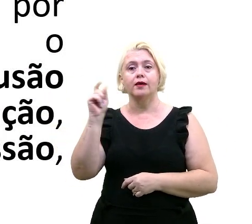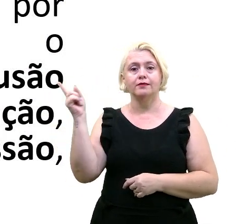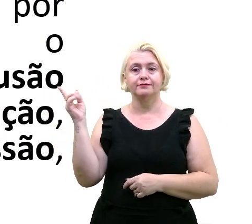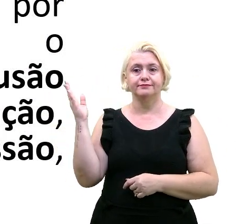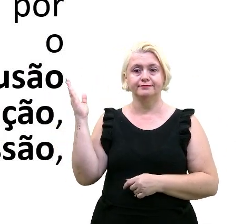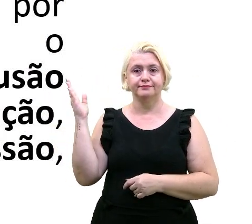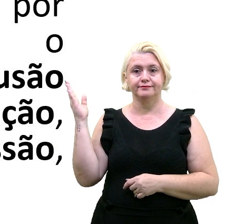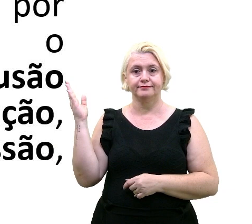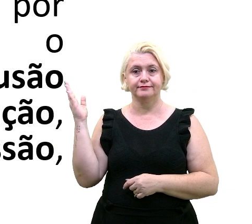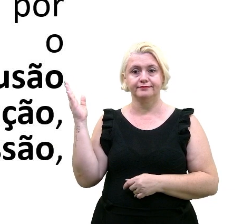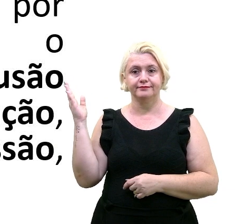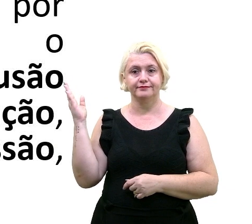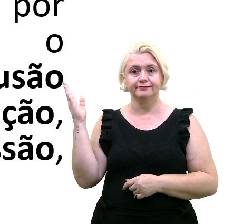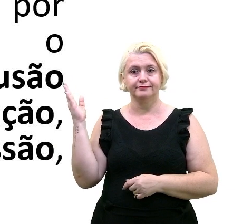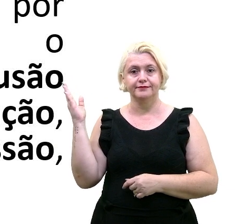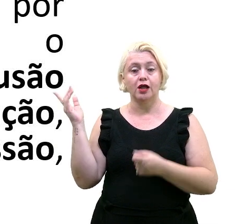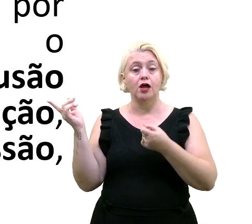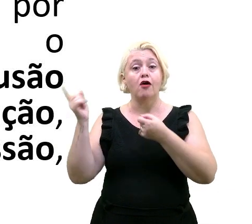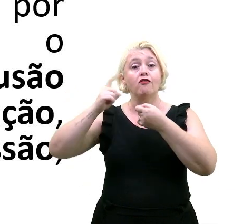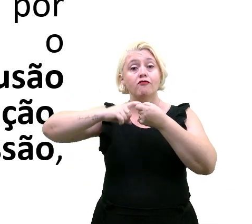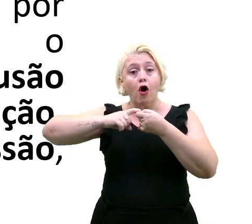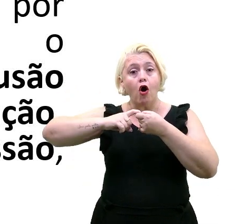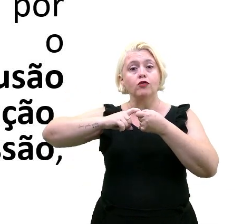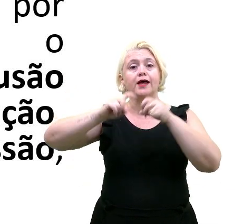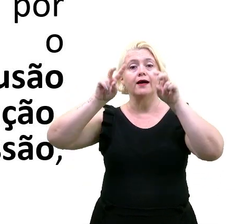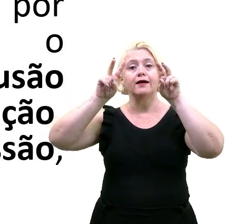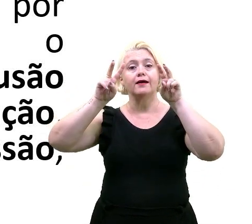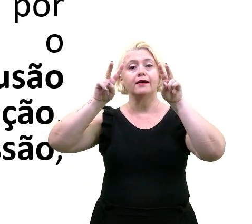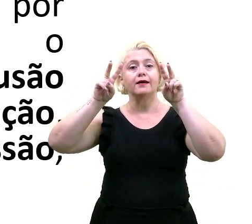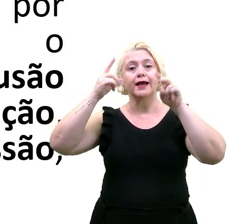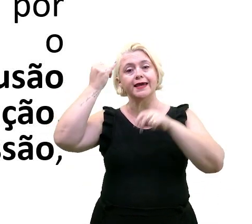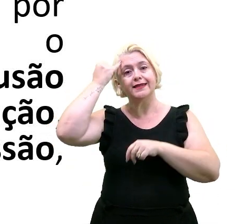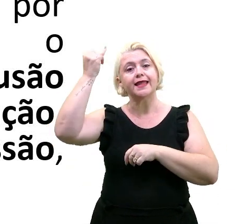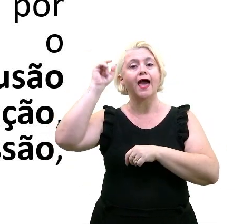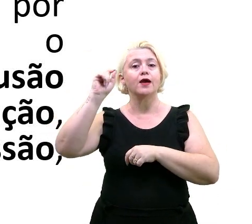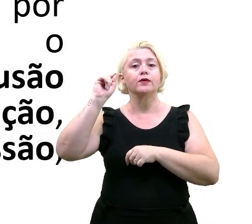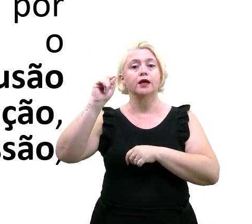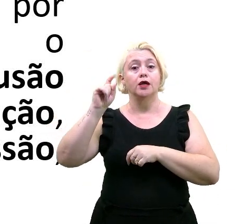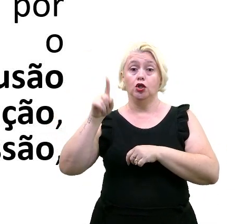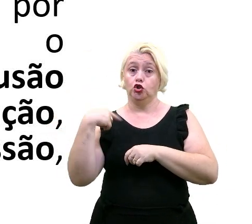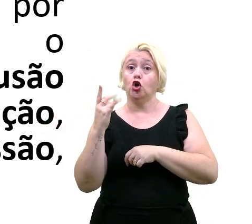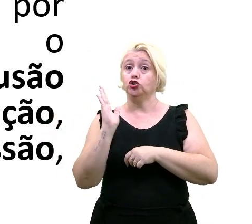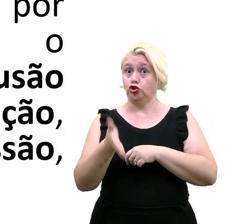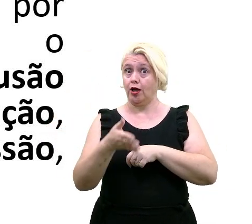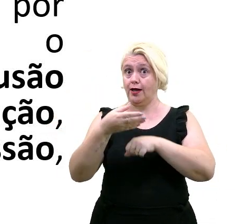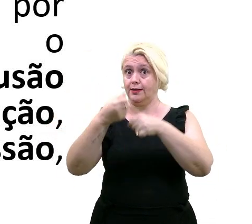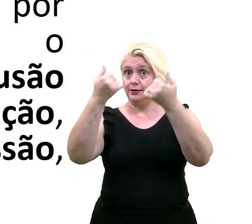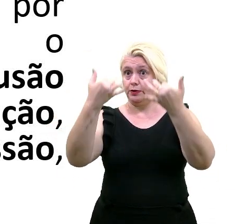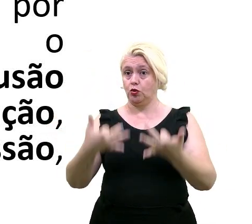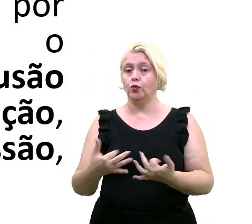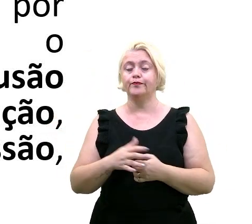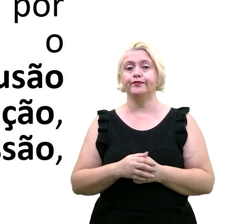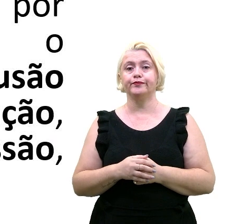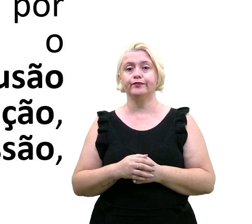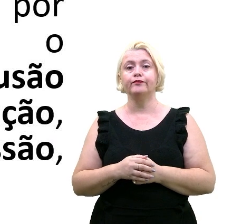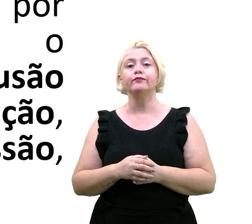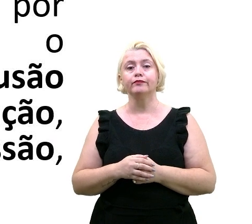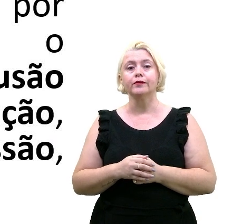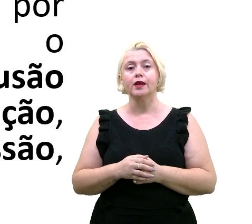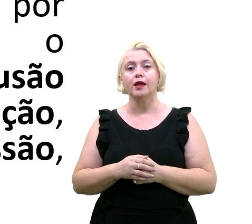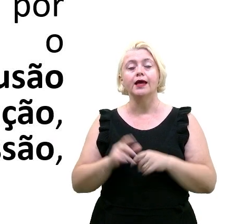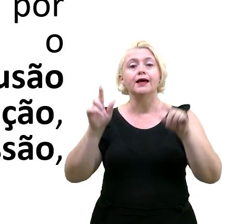tese nesse terceiro parágrafo aquela parte que nós já comentamos na tese